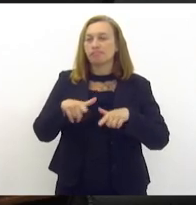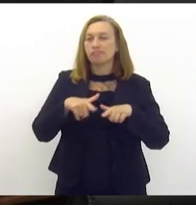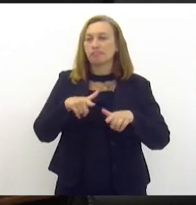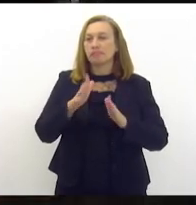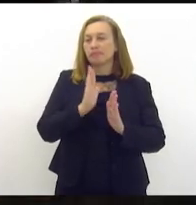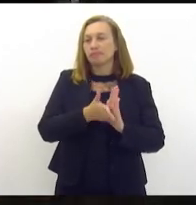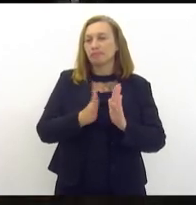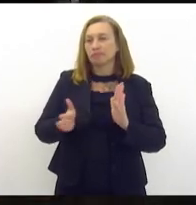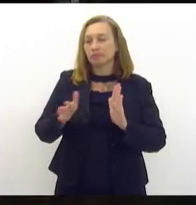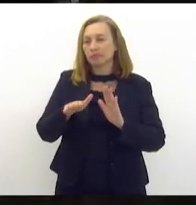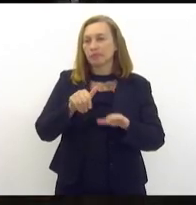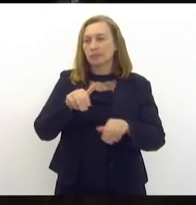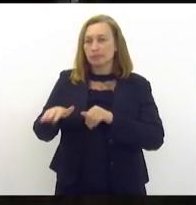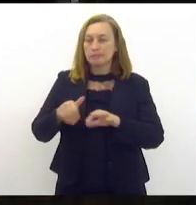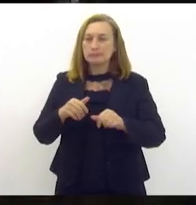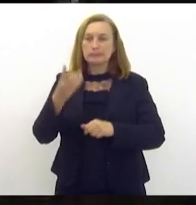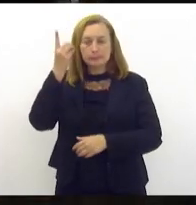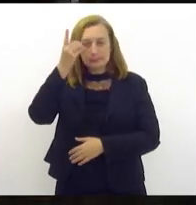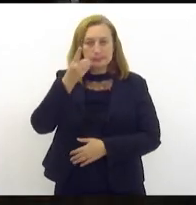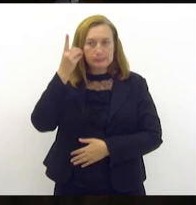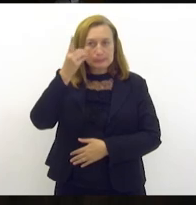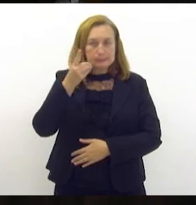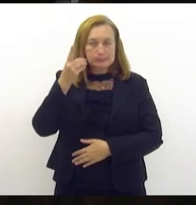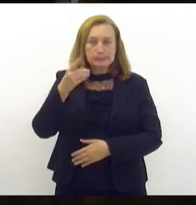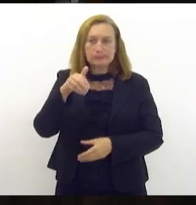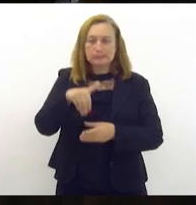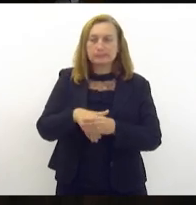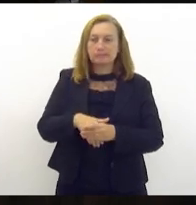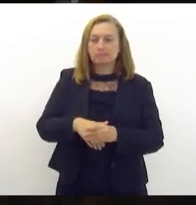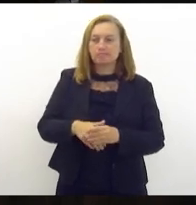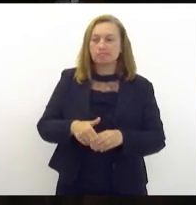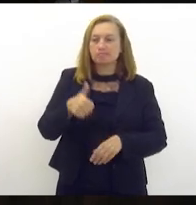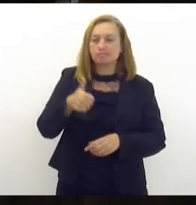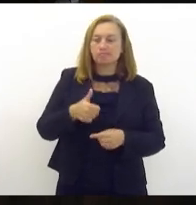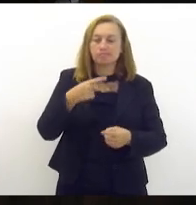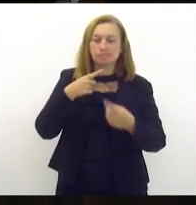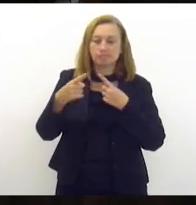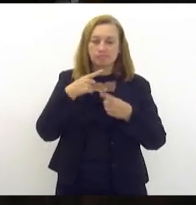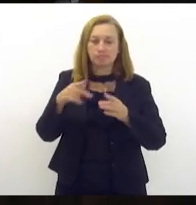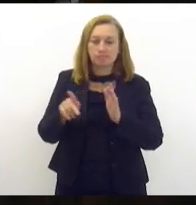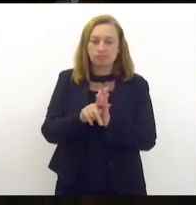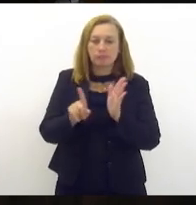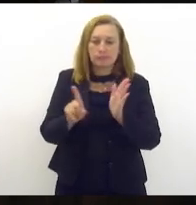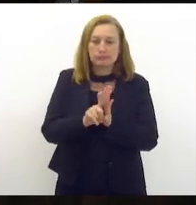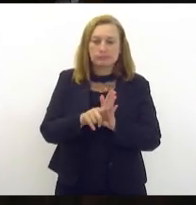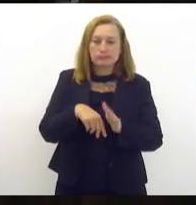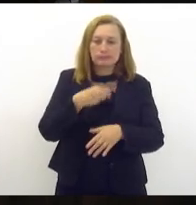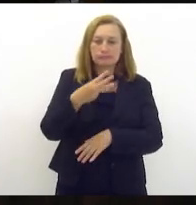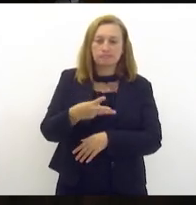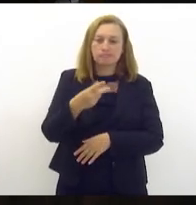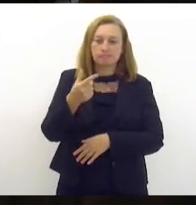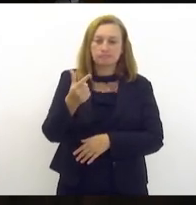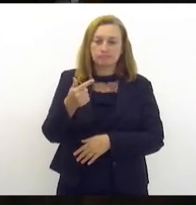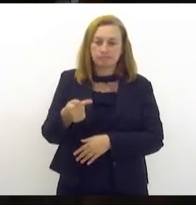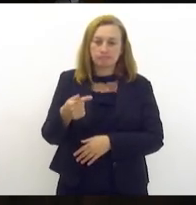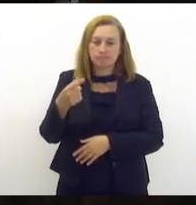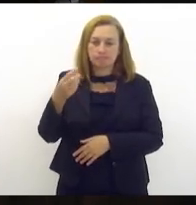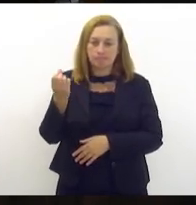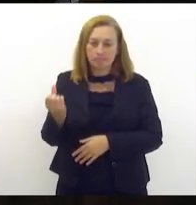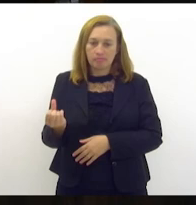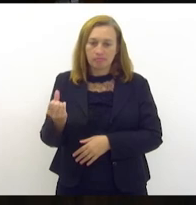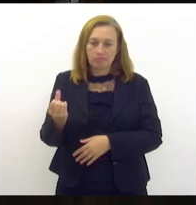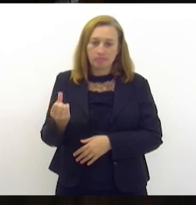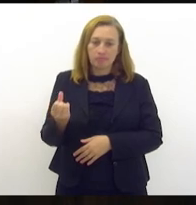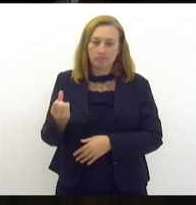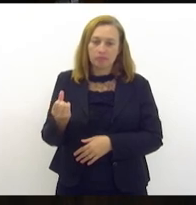aqui em nosso nome, deputados. Em votação, em primeira discussão, projeto de lei 376,